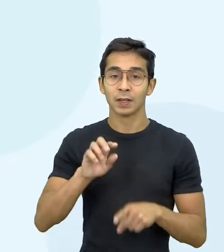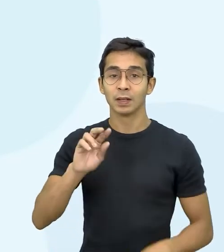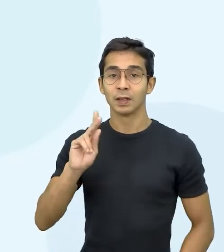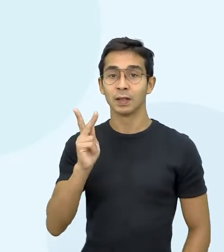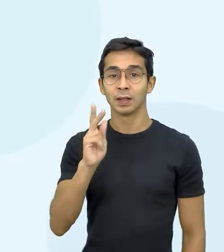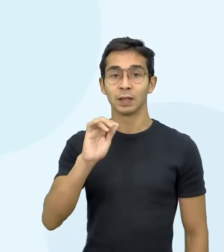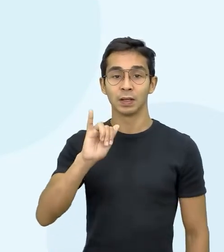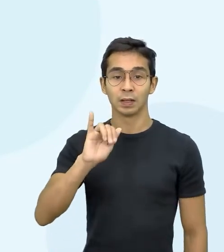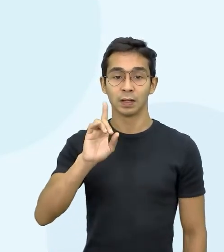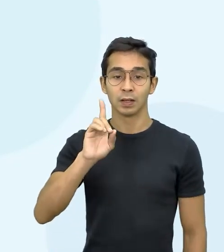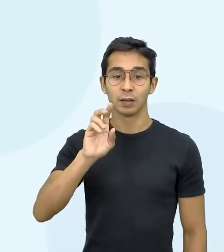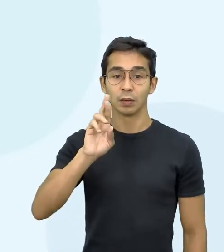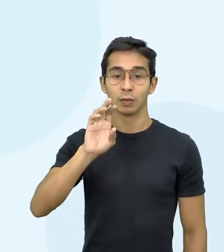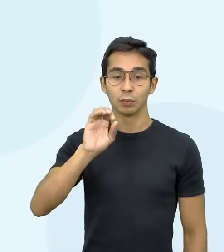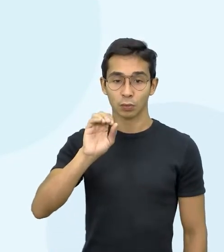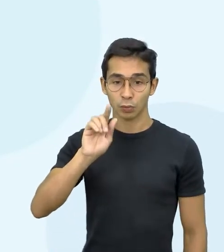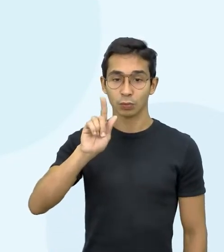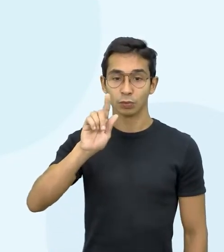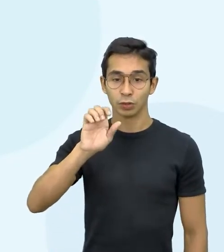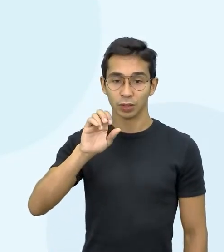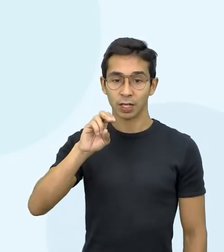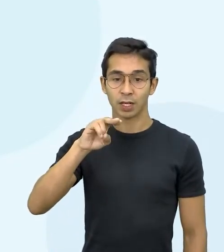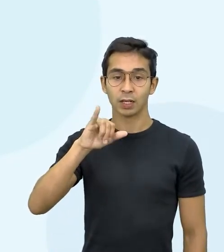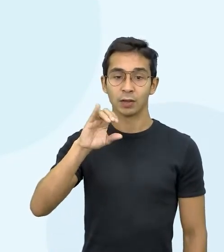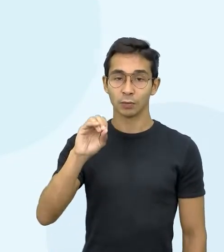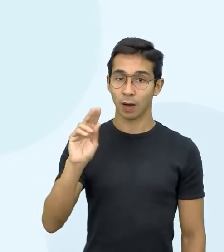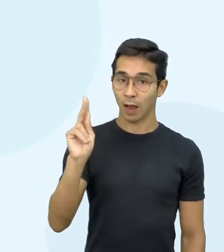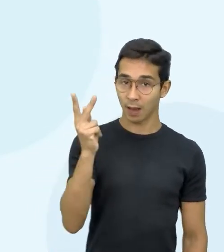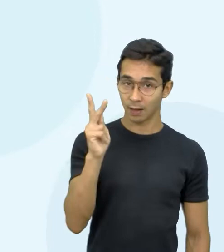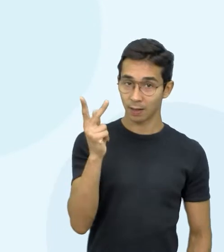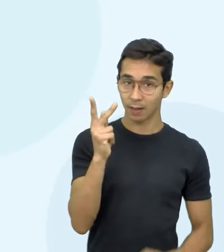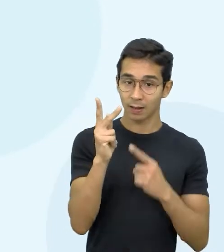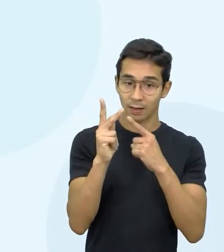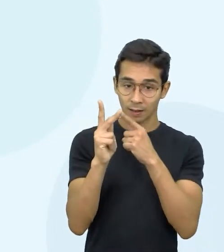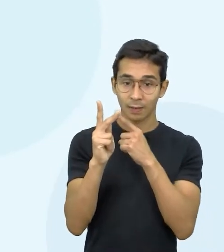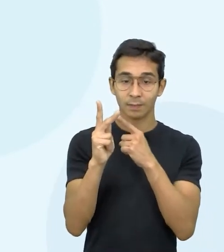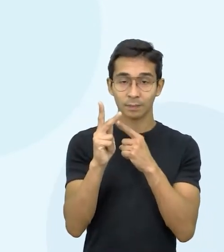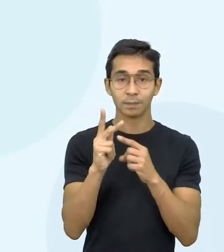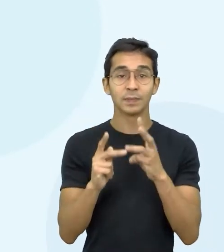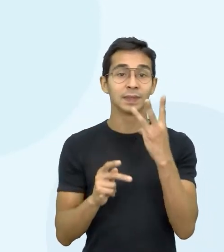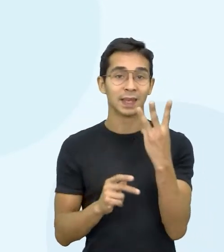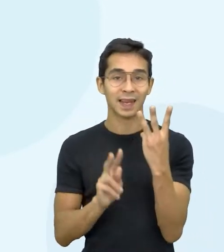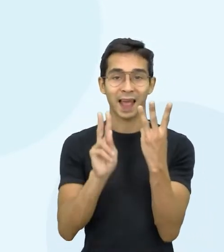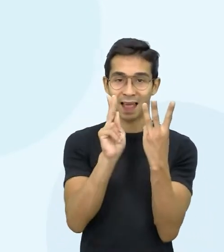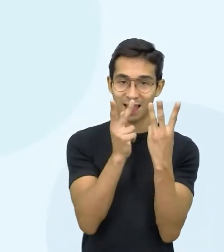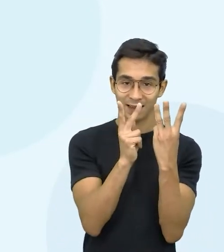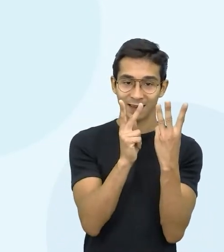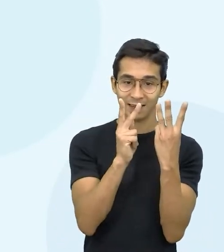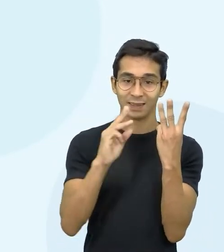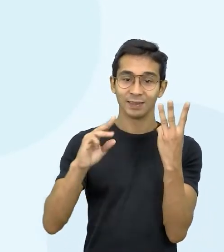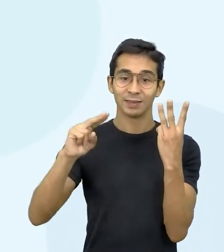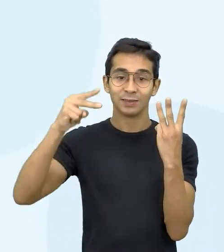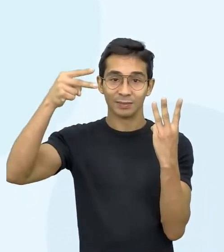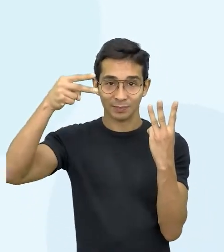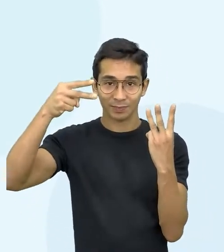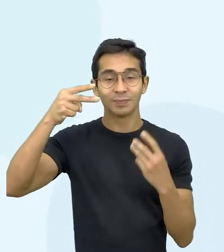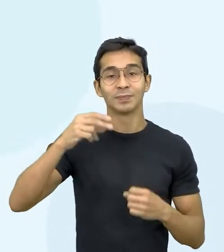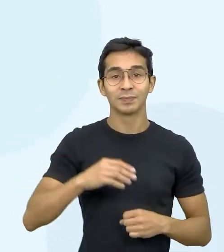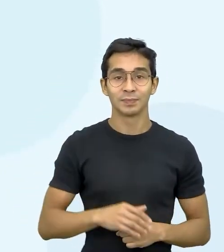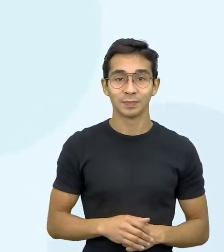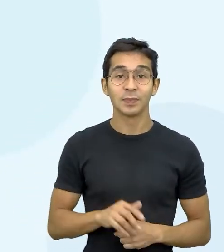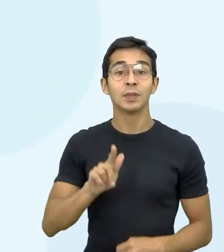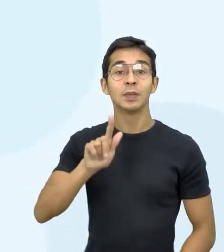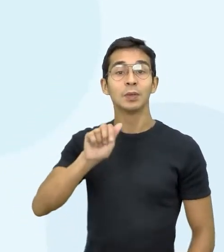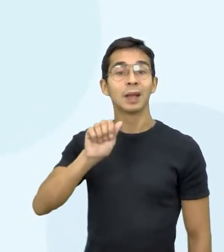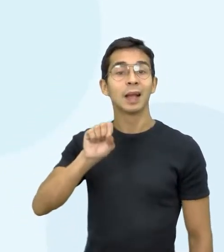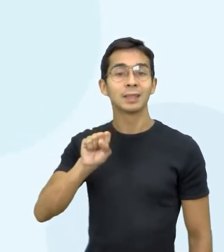que tem 3 na frente, coloquei ela no meio do quadrado e elevei a 3, ou ao cubo. E o gás nitrogênio, não tem nada